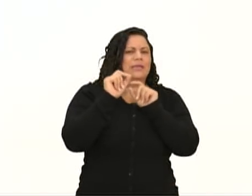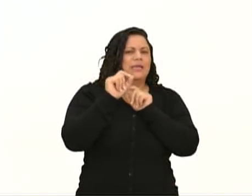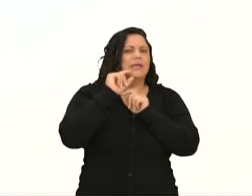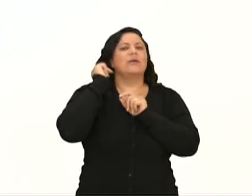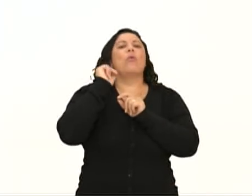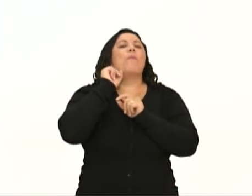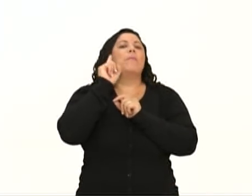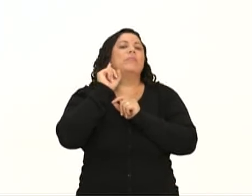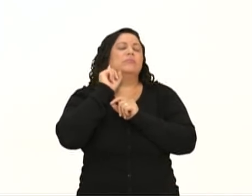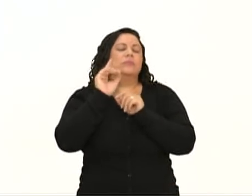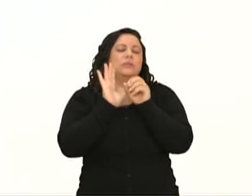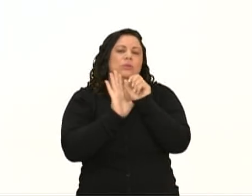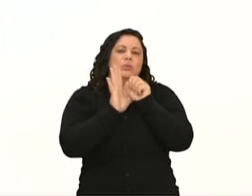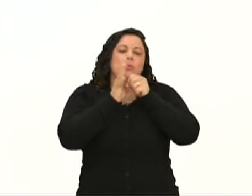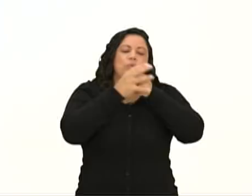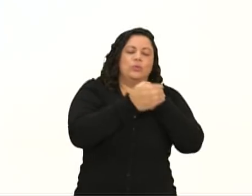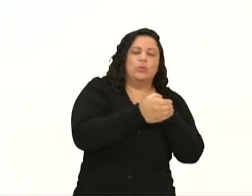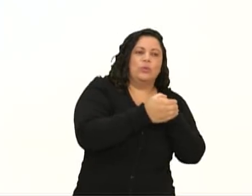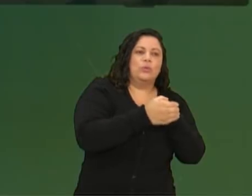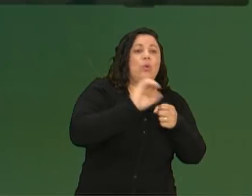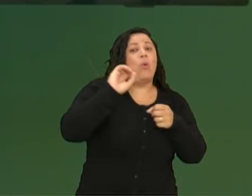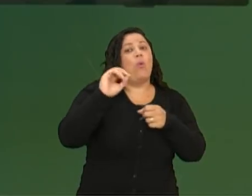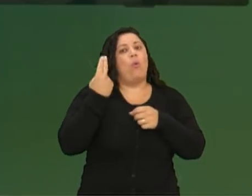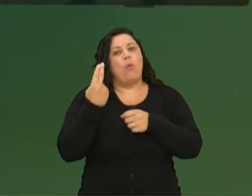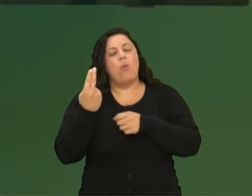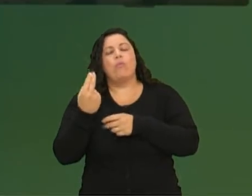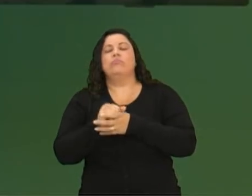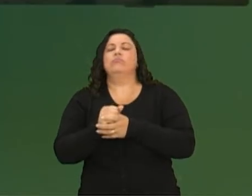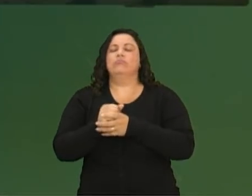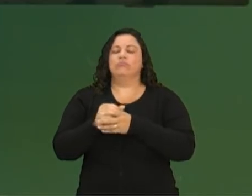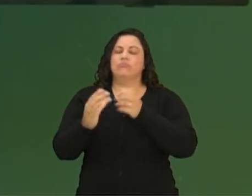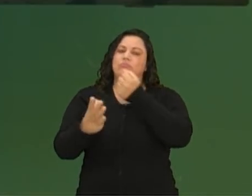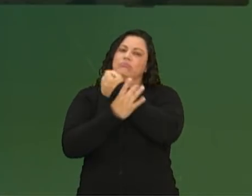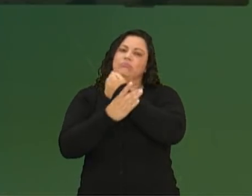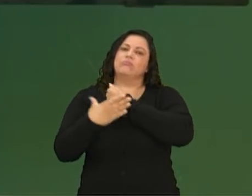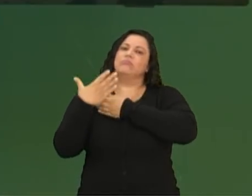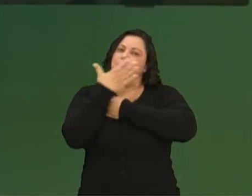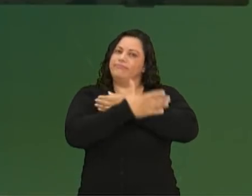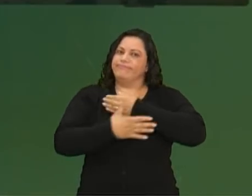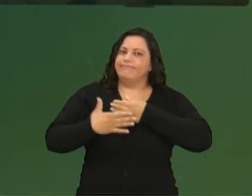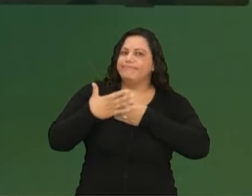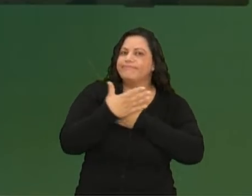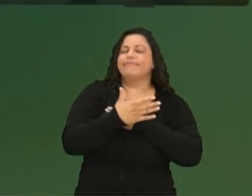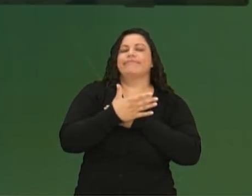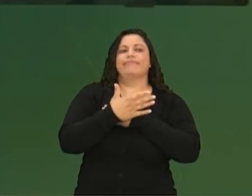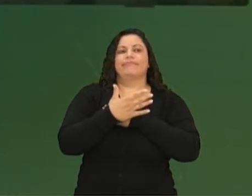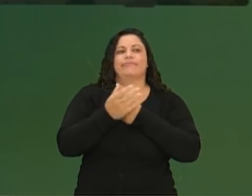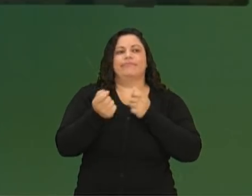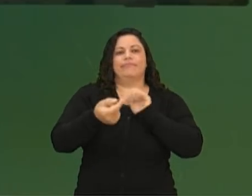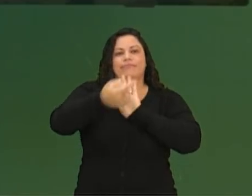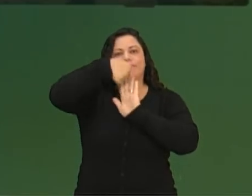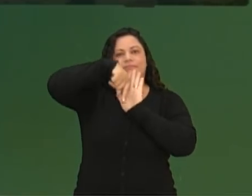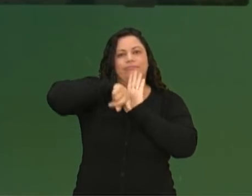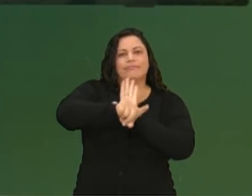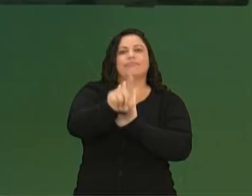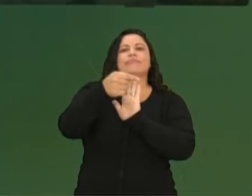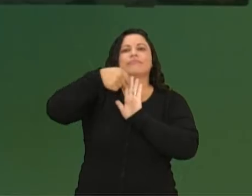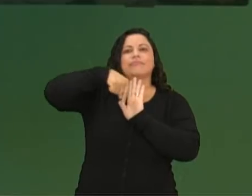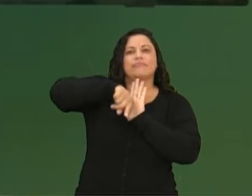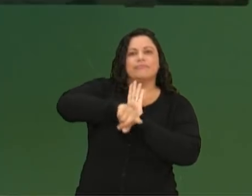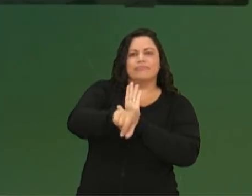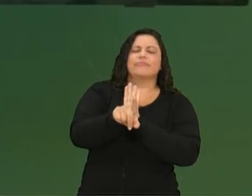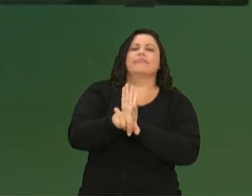ameaçando o organismo, ou através da produção de anticorpos. E o mais legal, que esses anticorpos muitas vezes